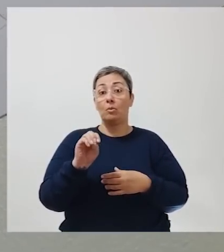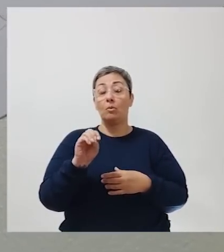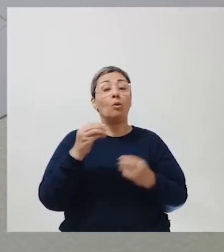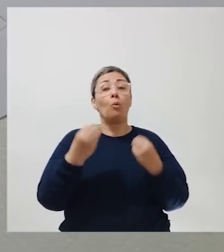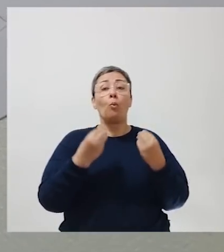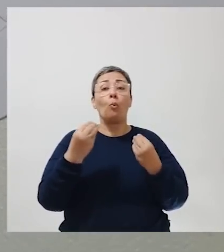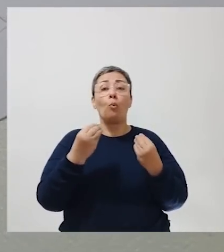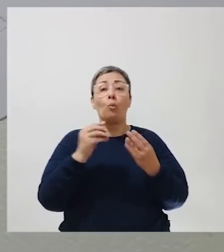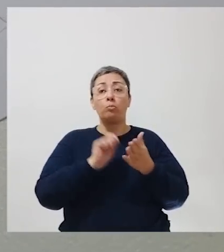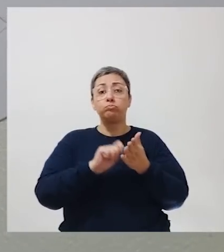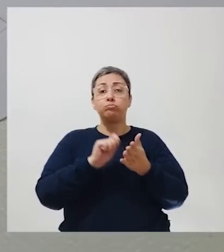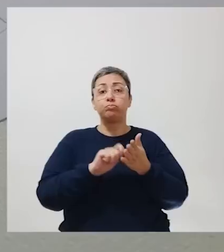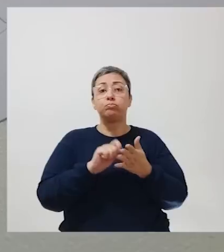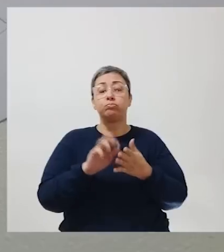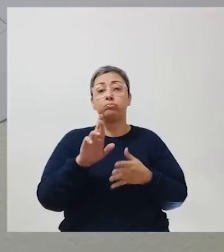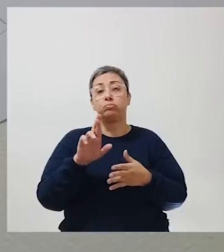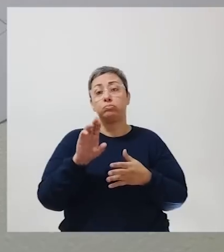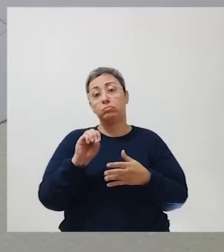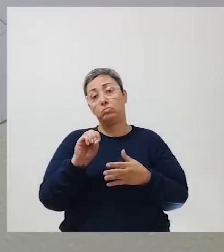escreve robô?